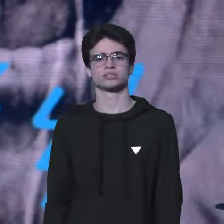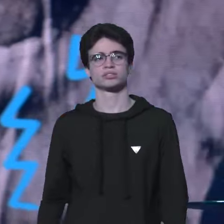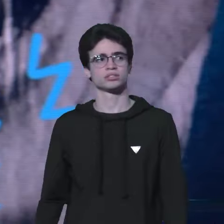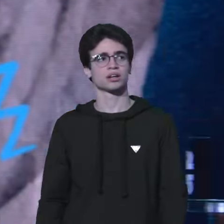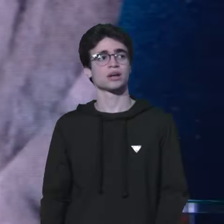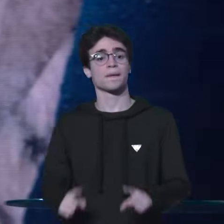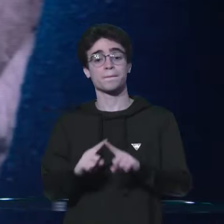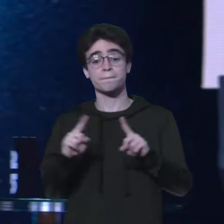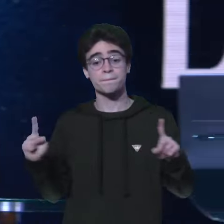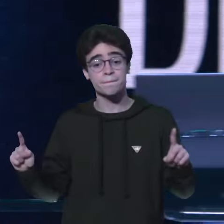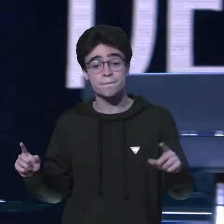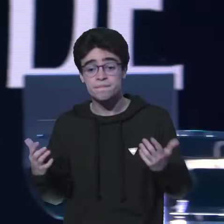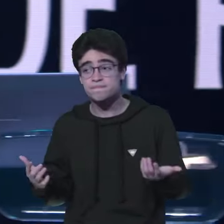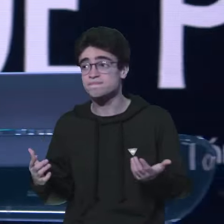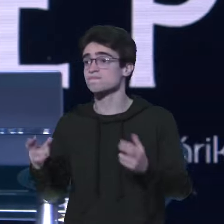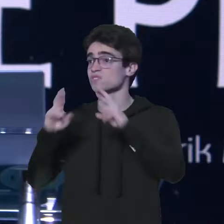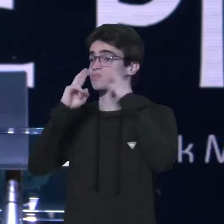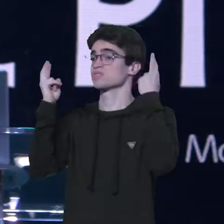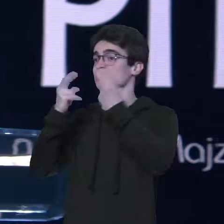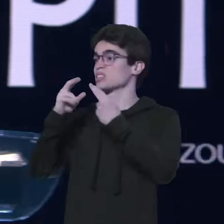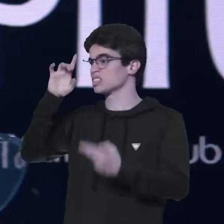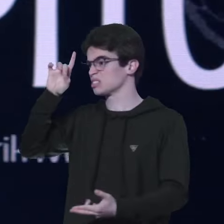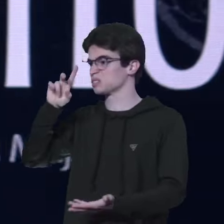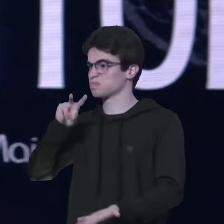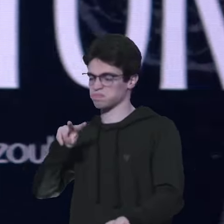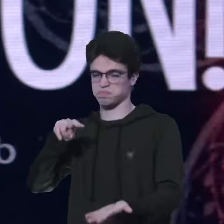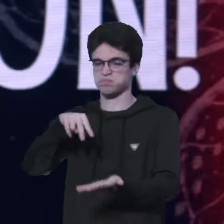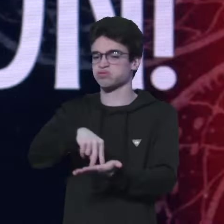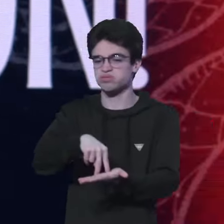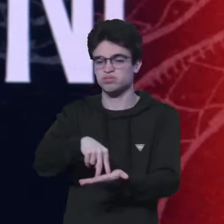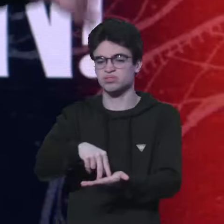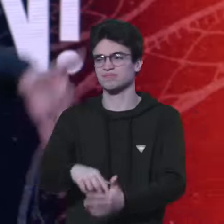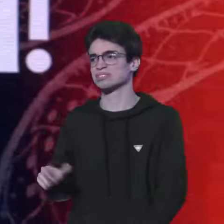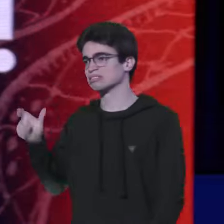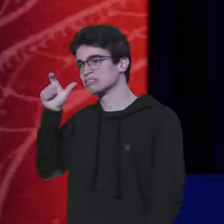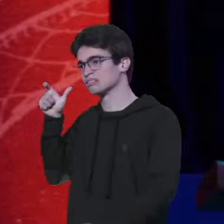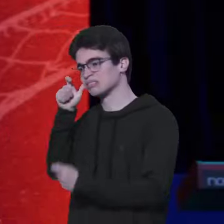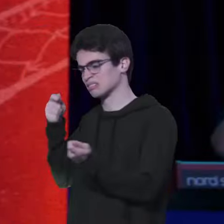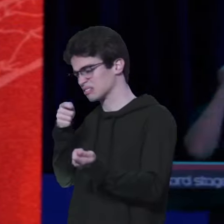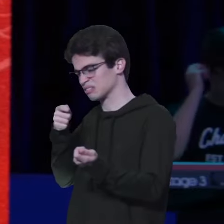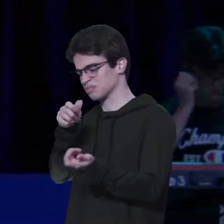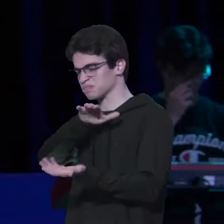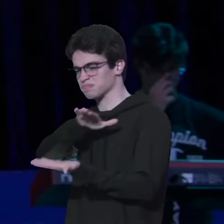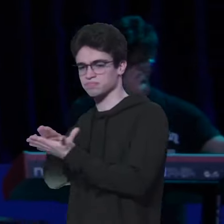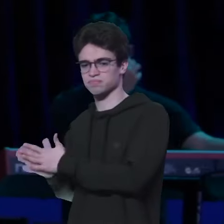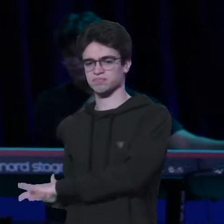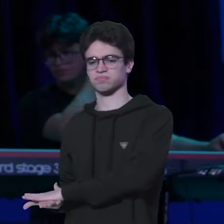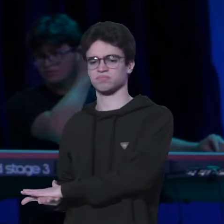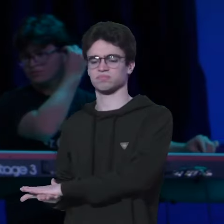Só que quando o reino de Deus se levanta, Piton cai por terra.